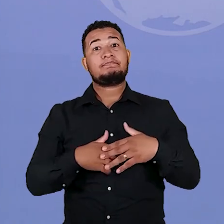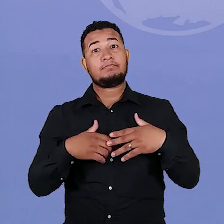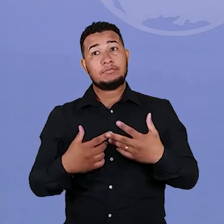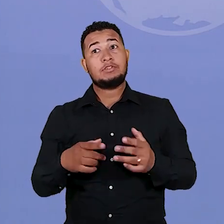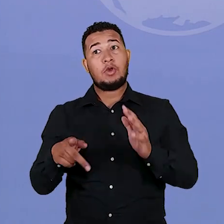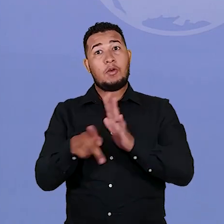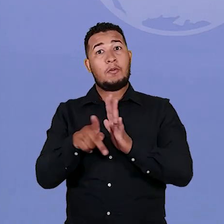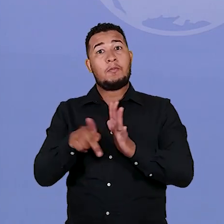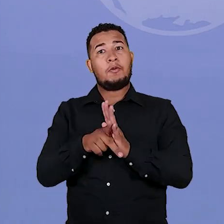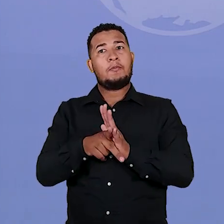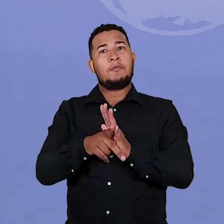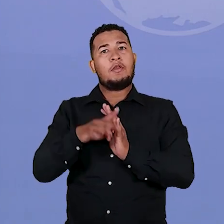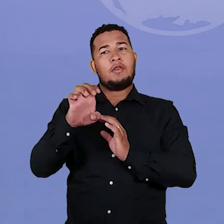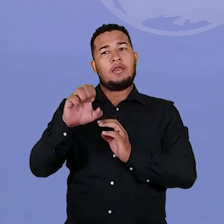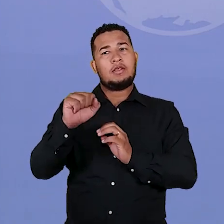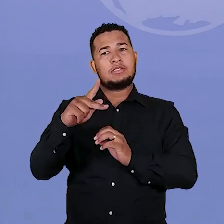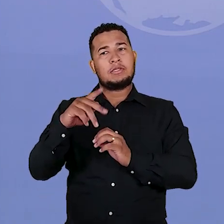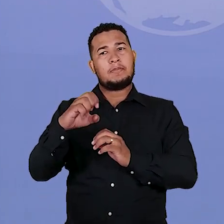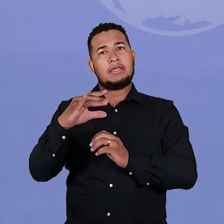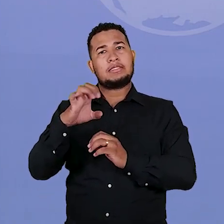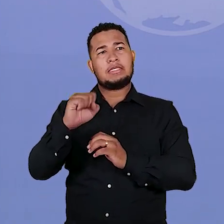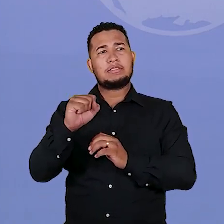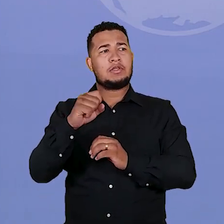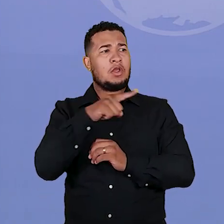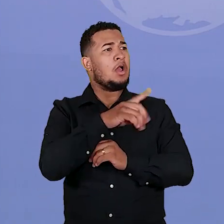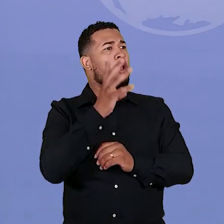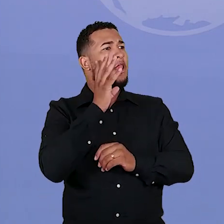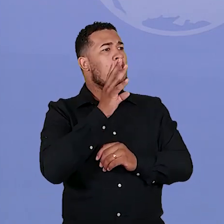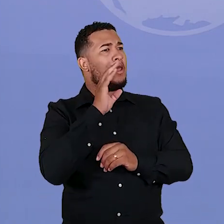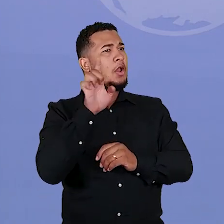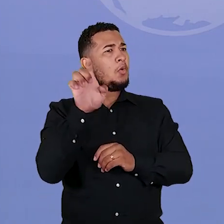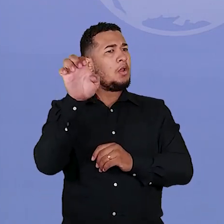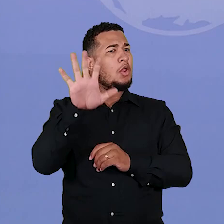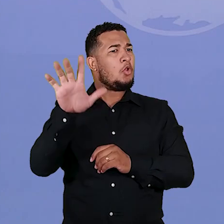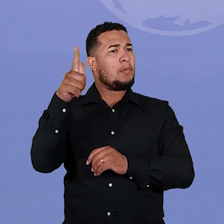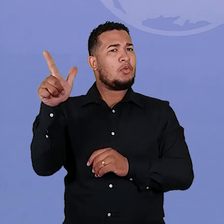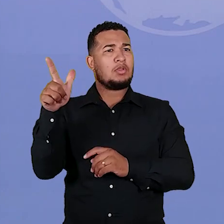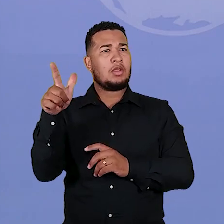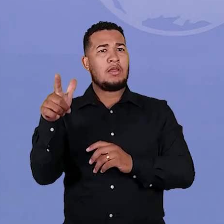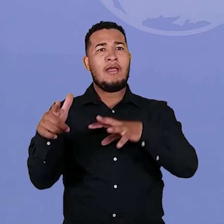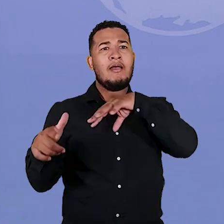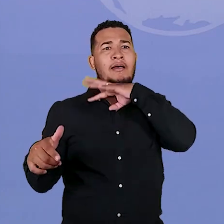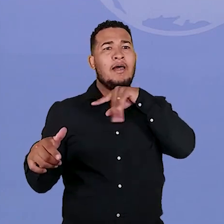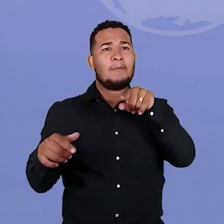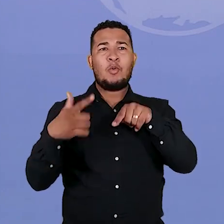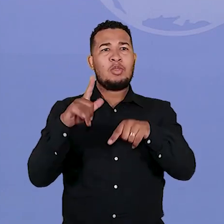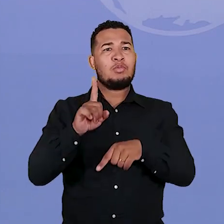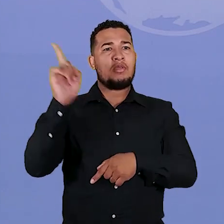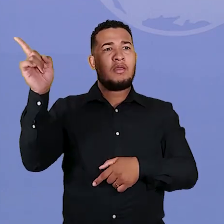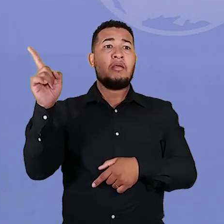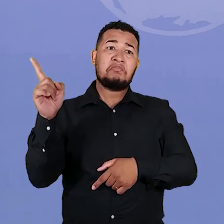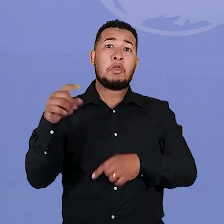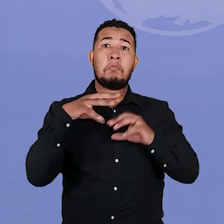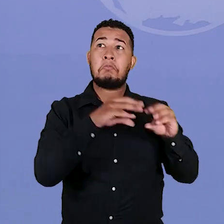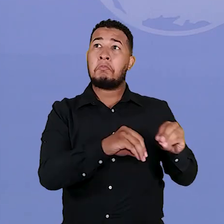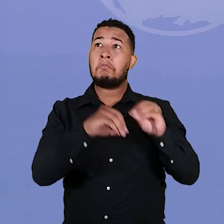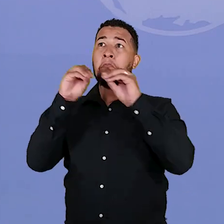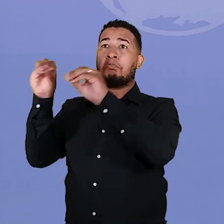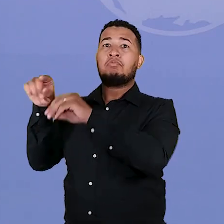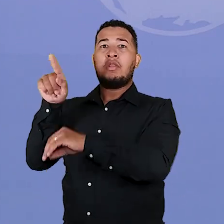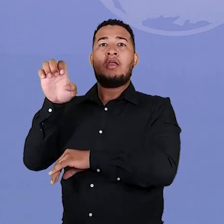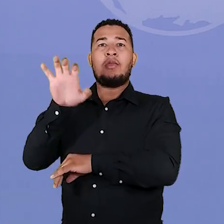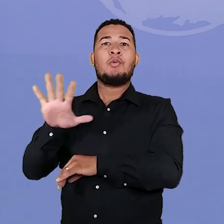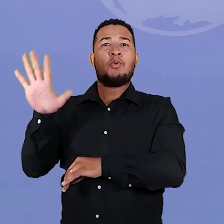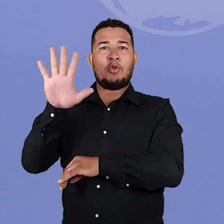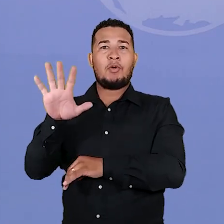a América. Então, as espécies que estavam aqui, olha que legal, essa flor não tem na Europa. Esse animalzinho não tem na